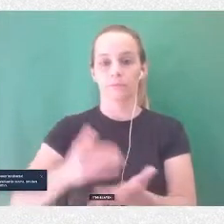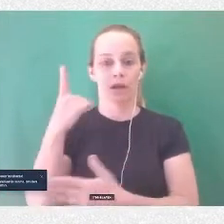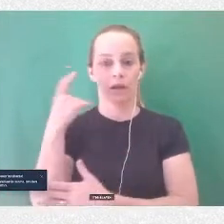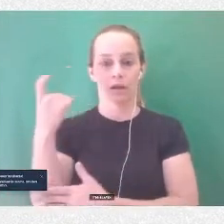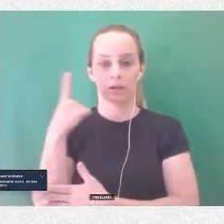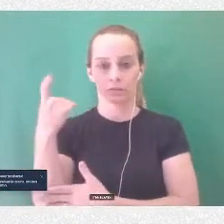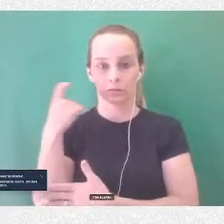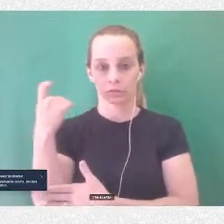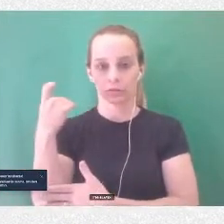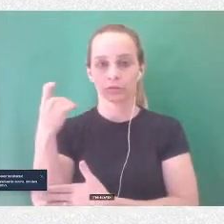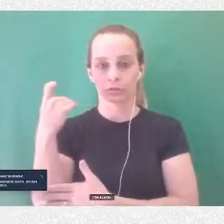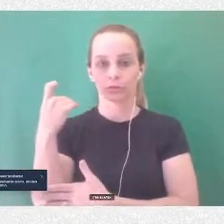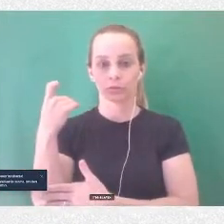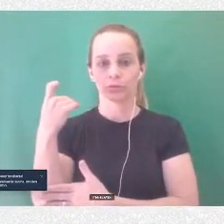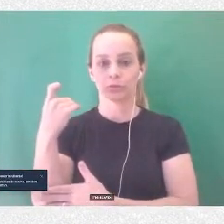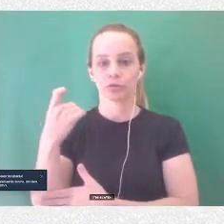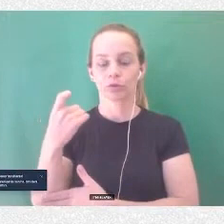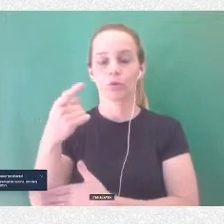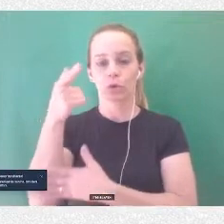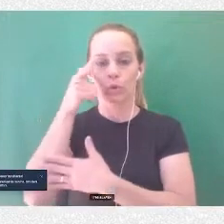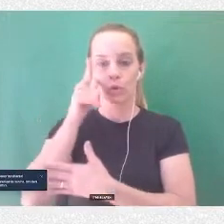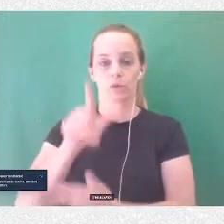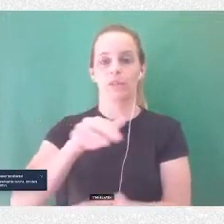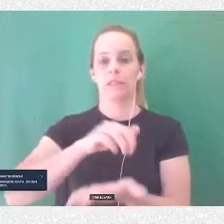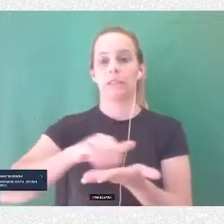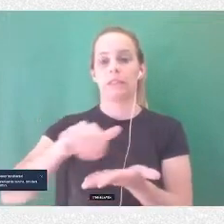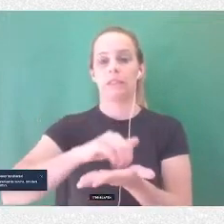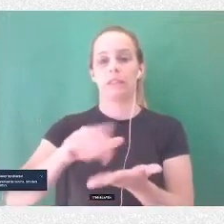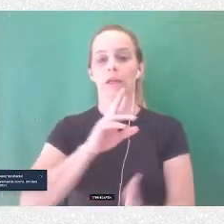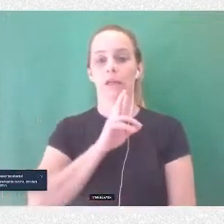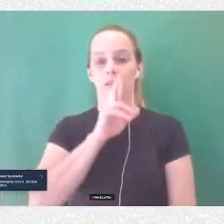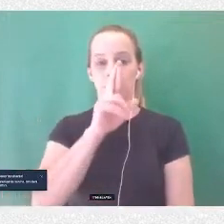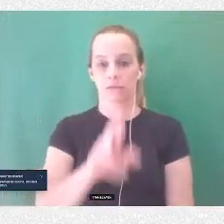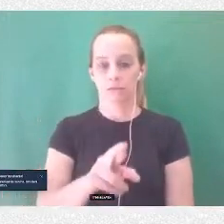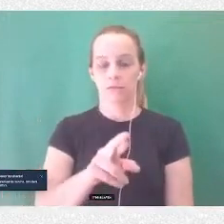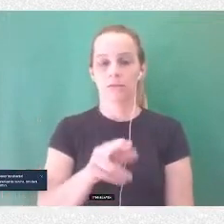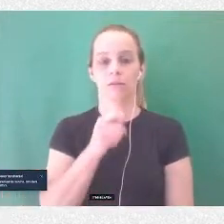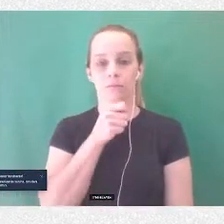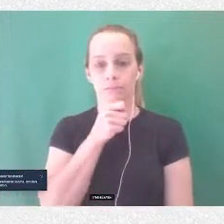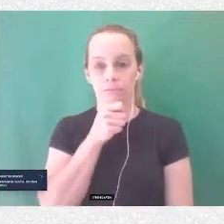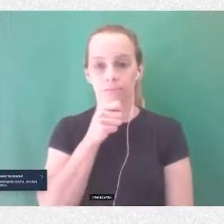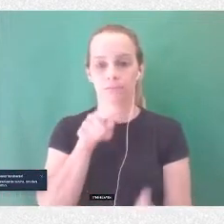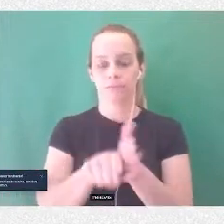já coloca a secretária para responder a jornalista.